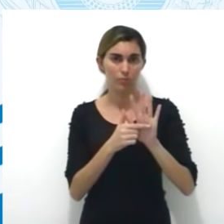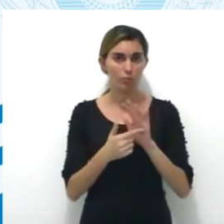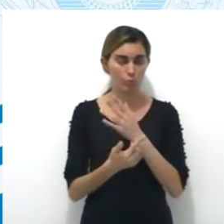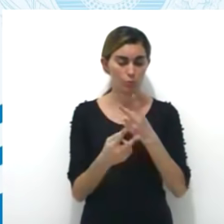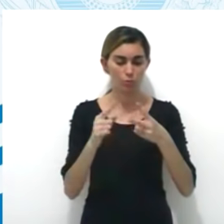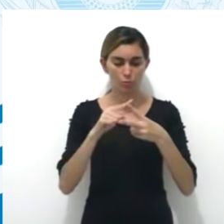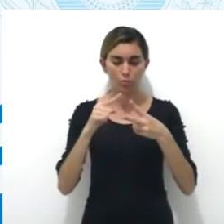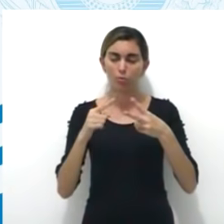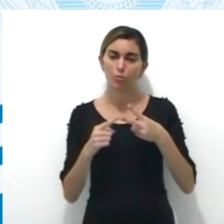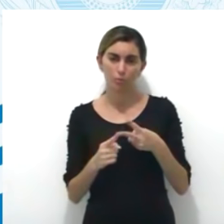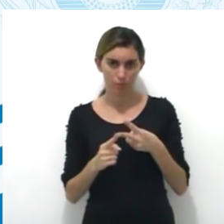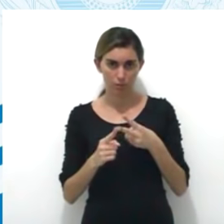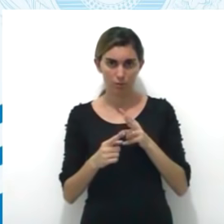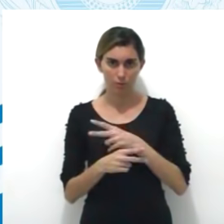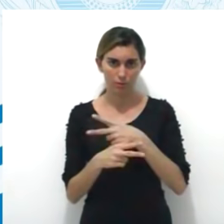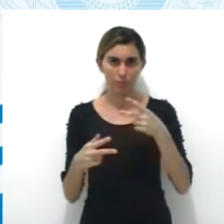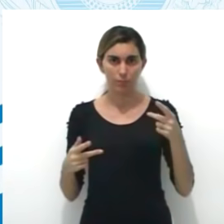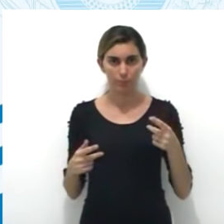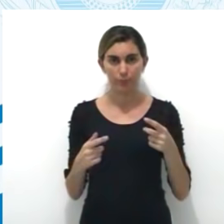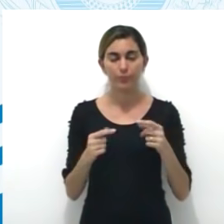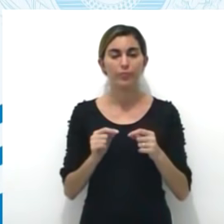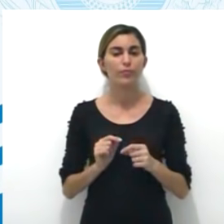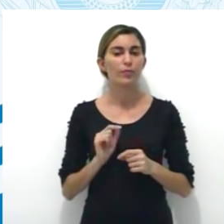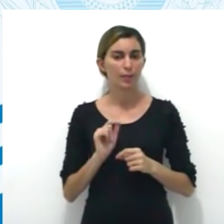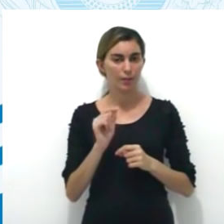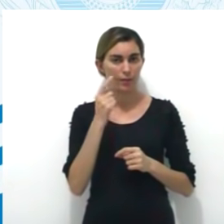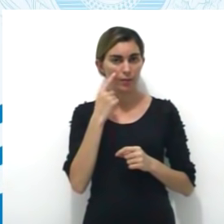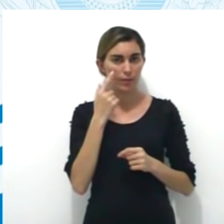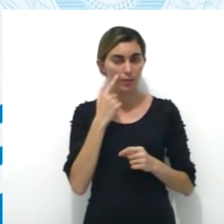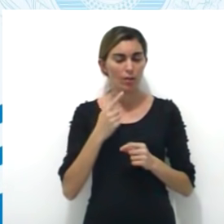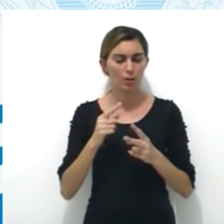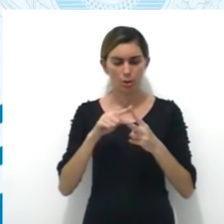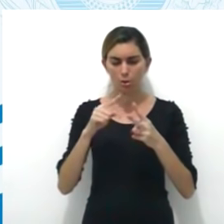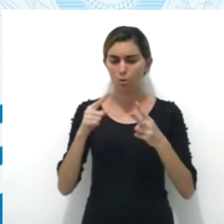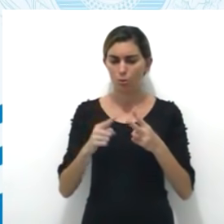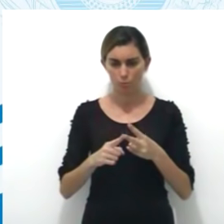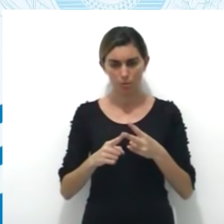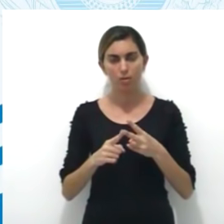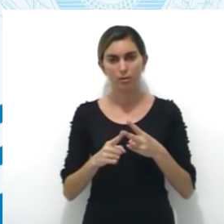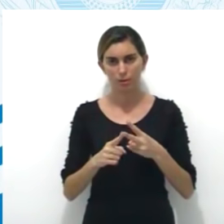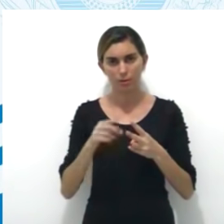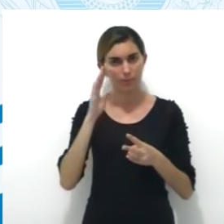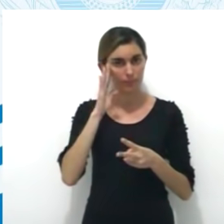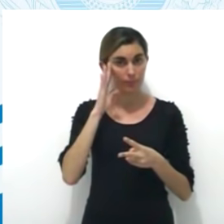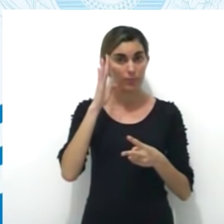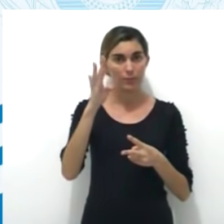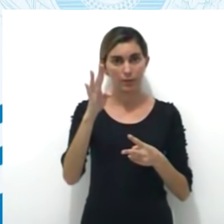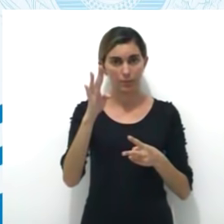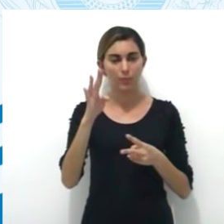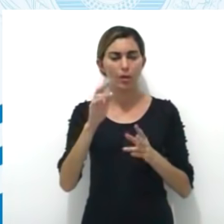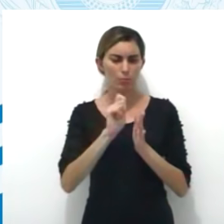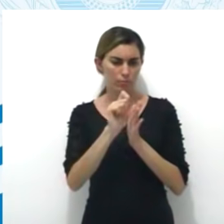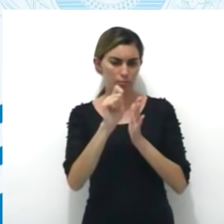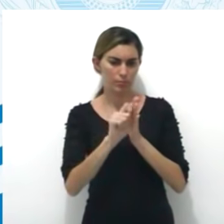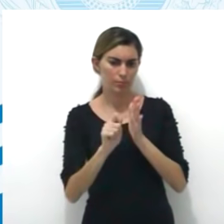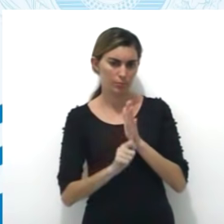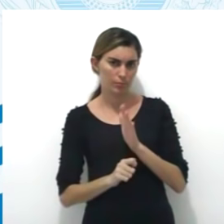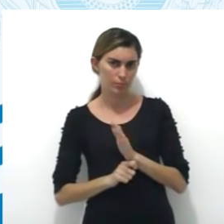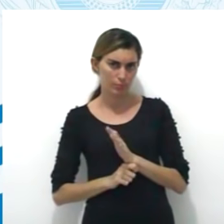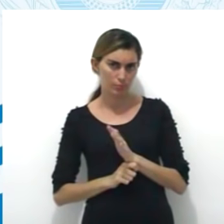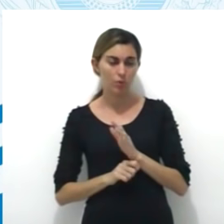vocês duas consideradas, né? Então, daquelas duas que são consideradas principais pelos